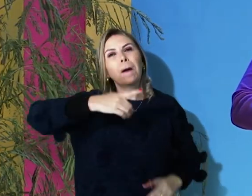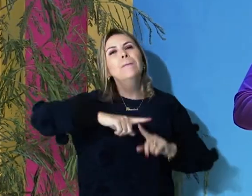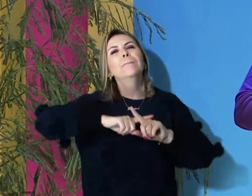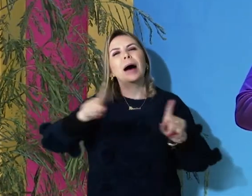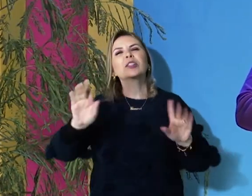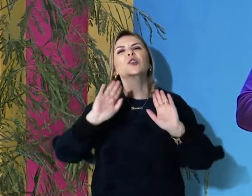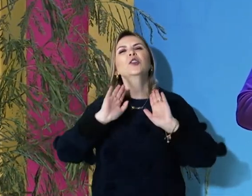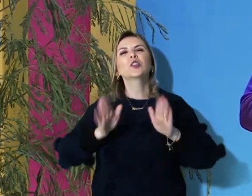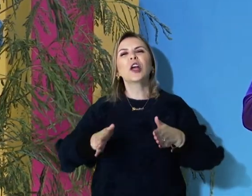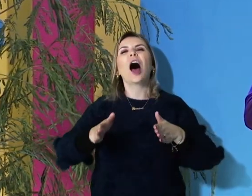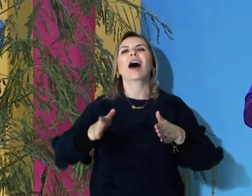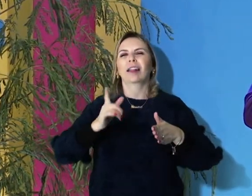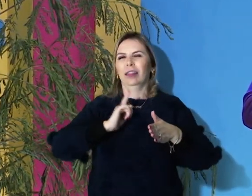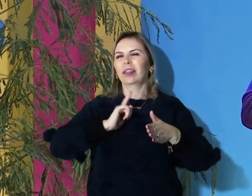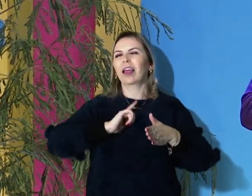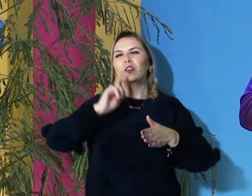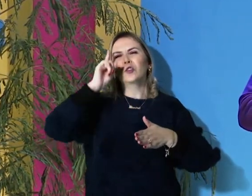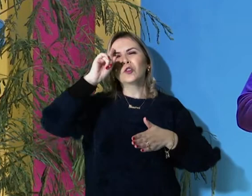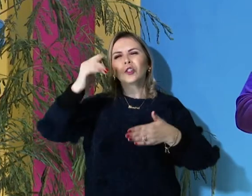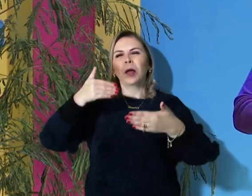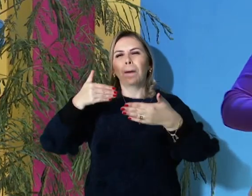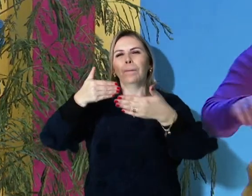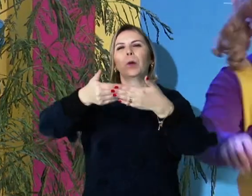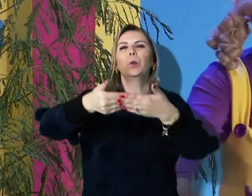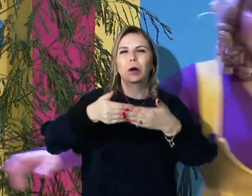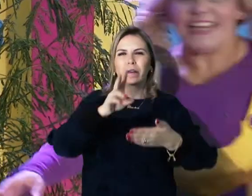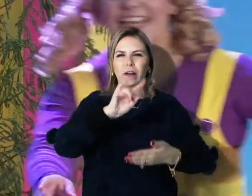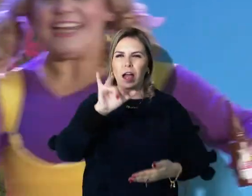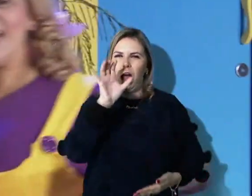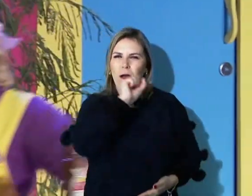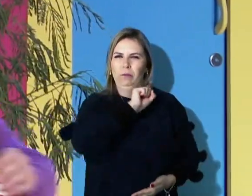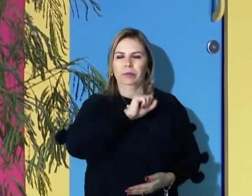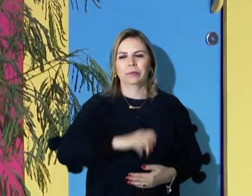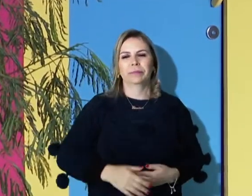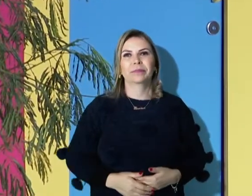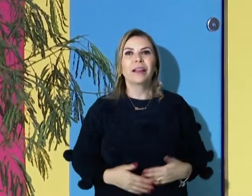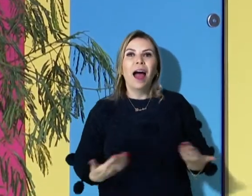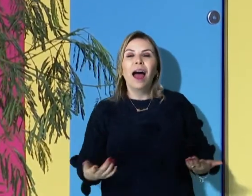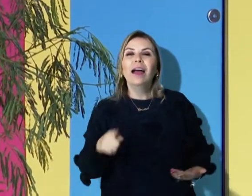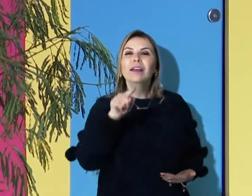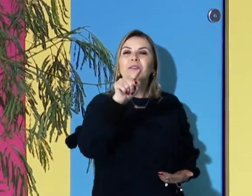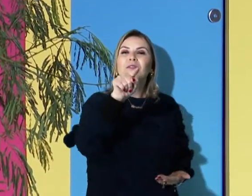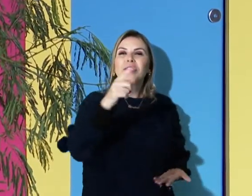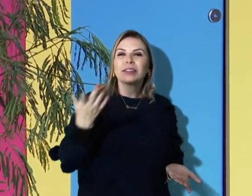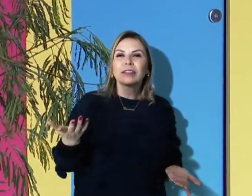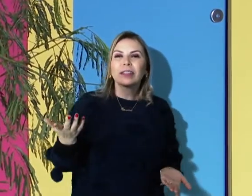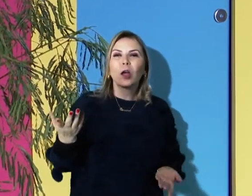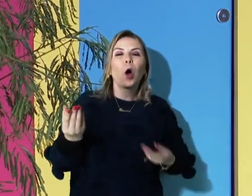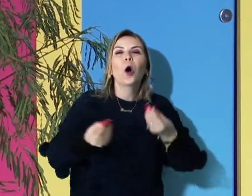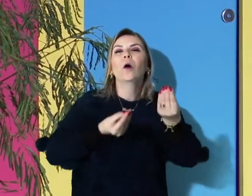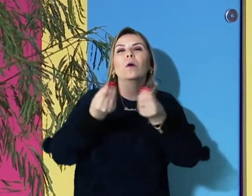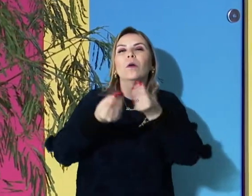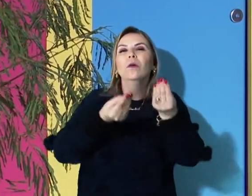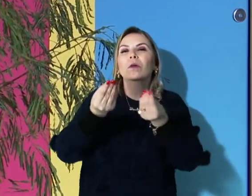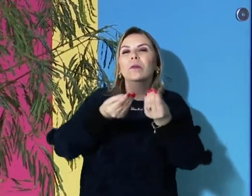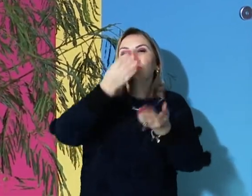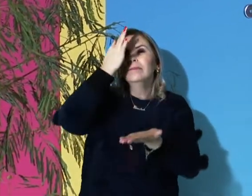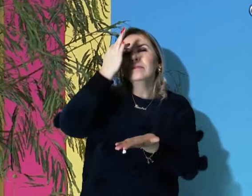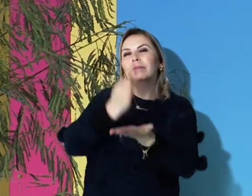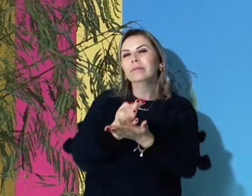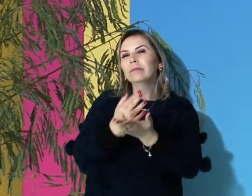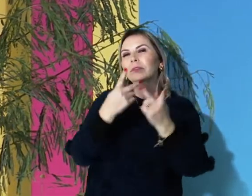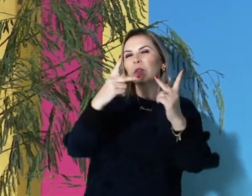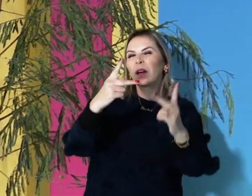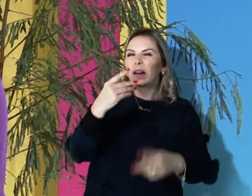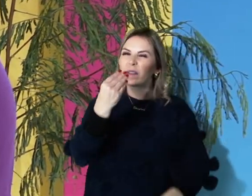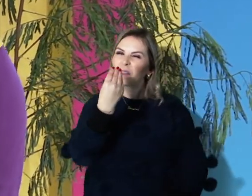dia já existe e ele vai chegar logo logo. E você? Como está a sua fé?